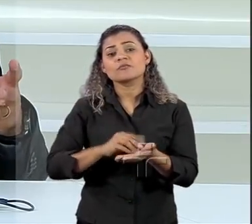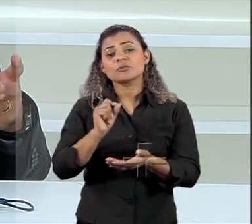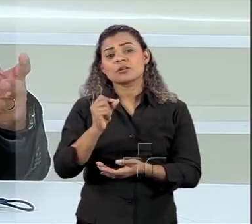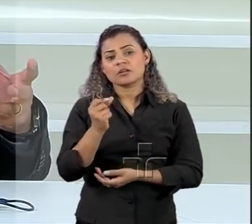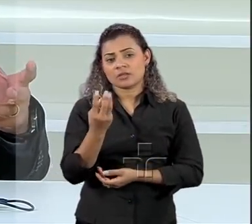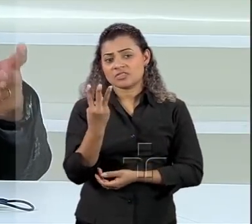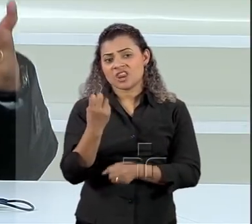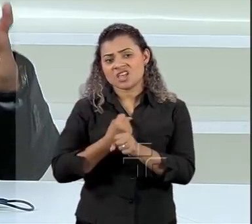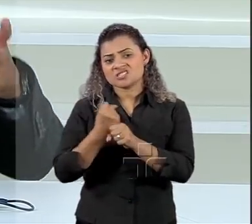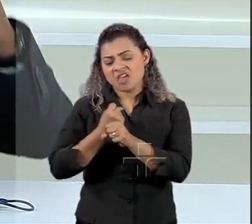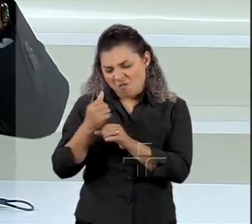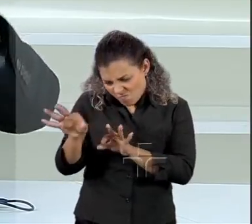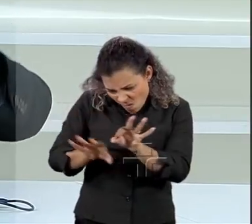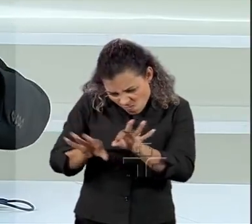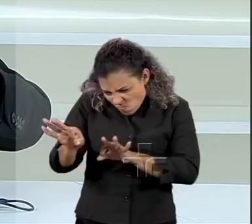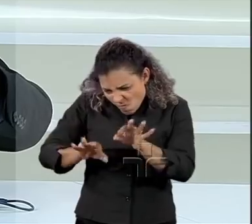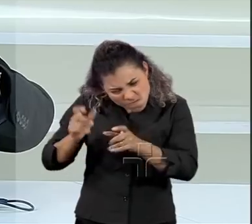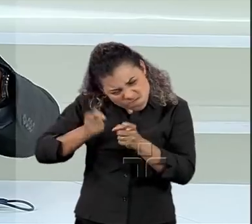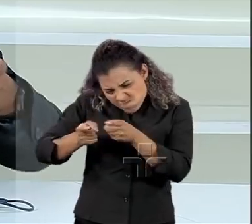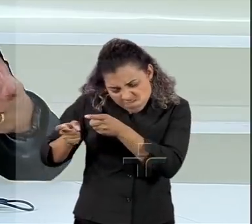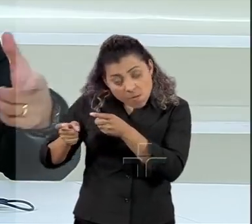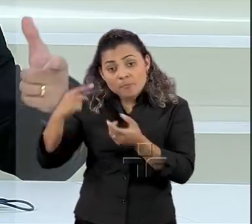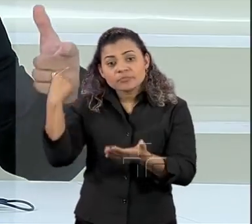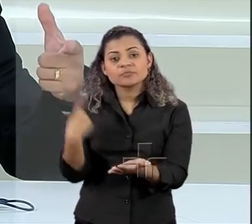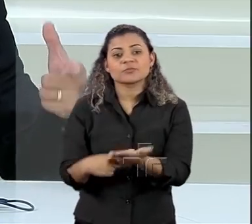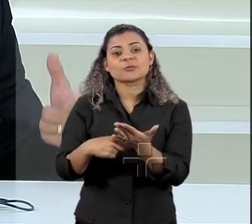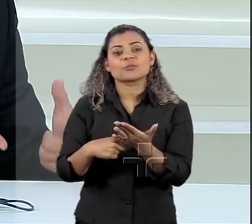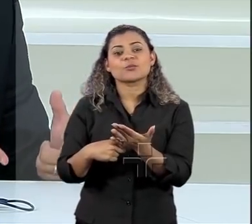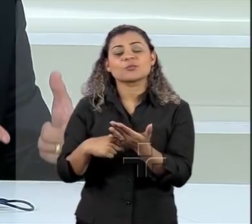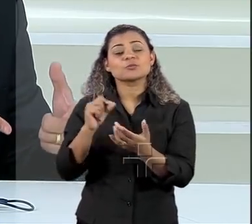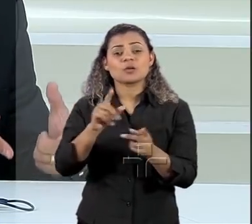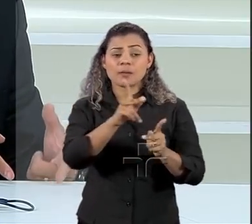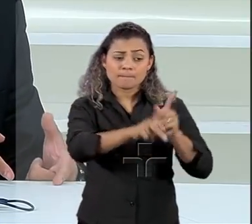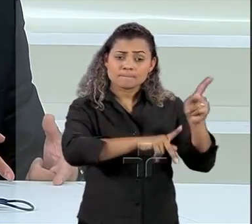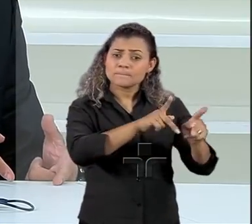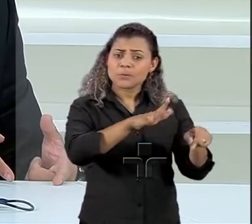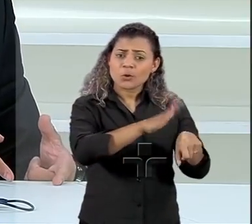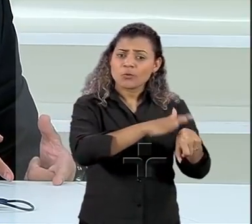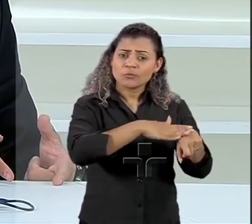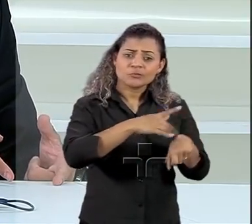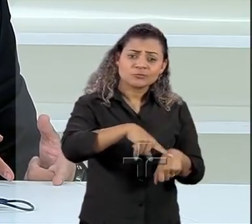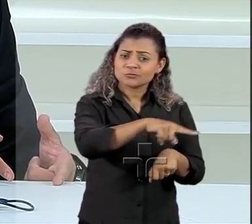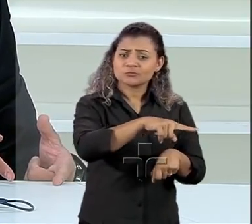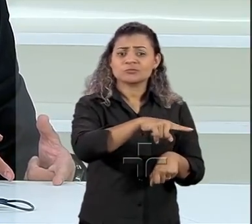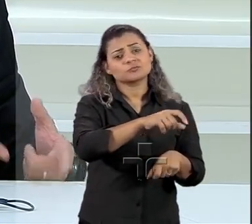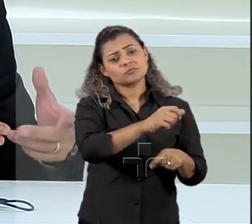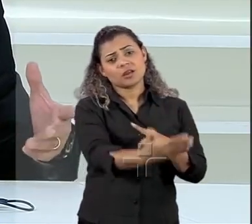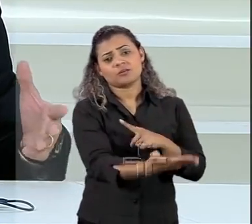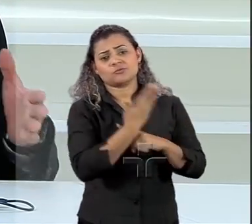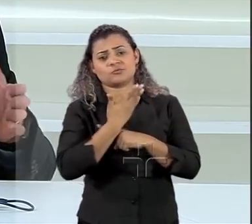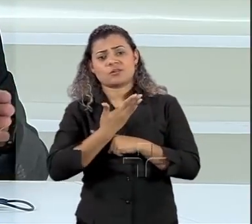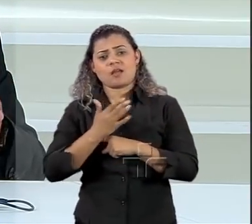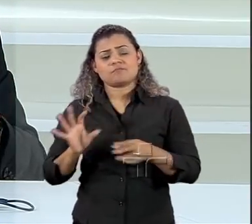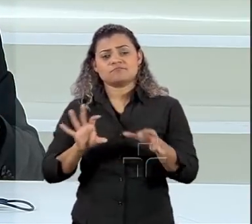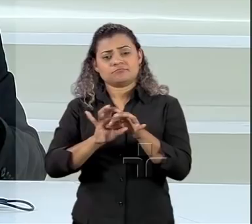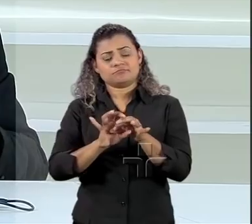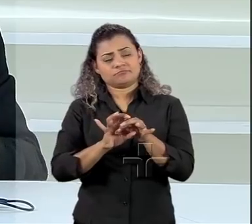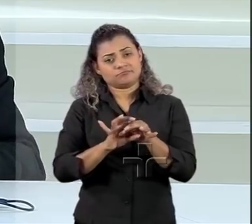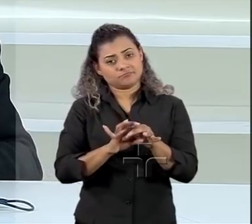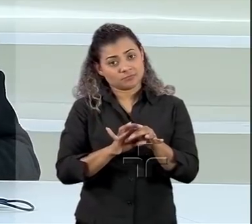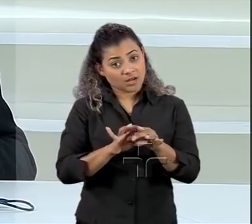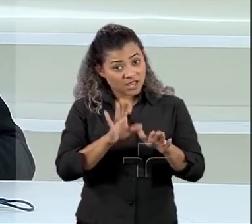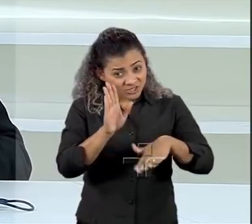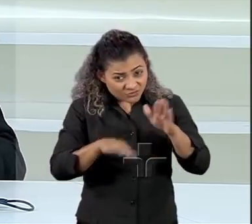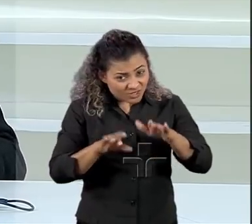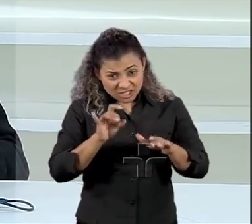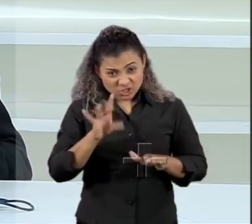anos elaboramos isso, que era o compromisso justamente da população, da sociedade dentro desse processo. É como eu digo, muitas vezes não é